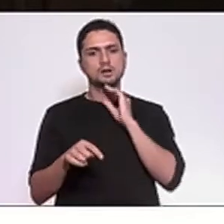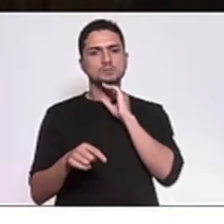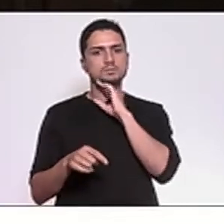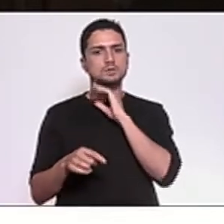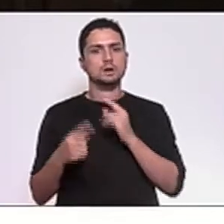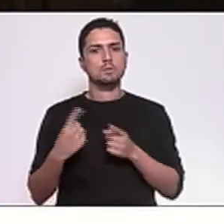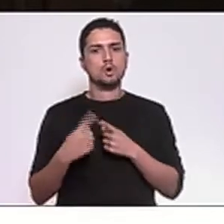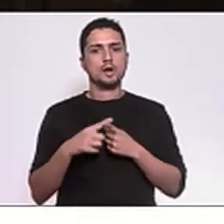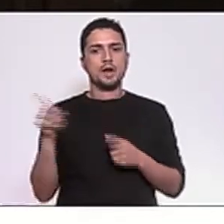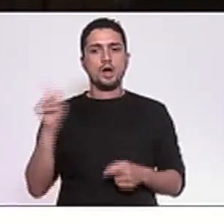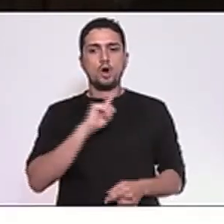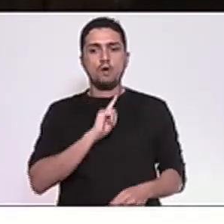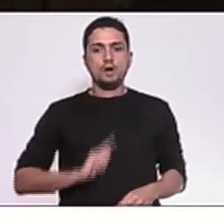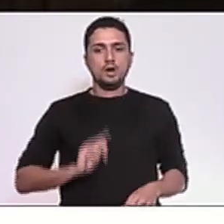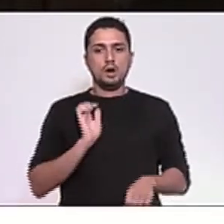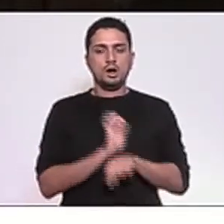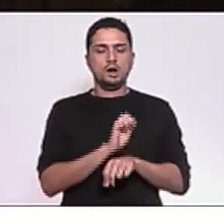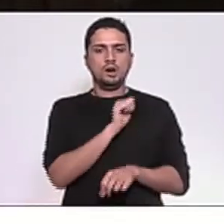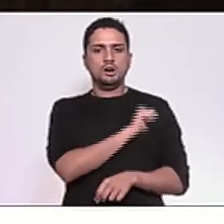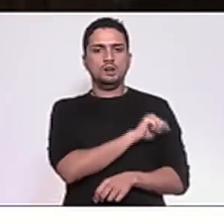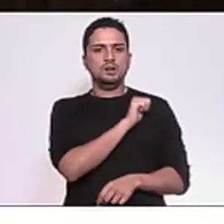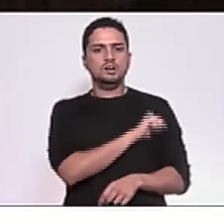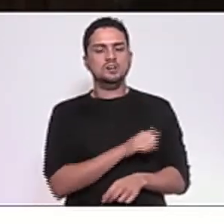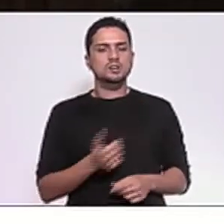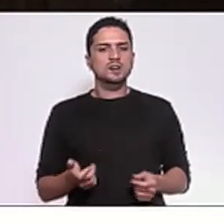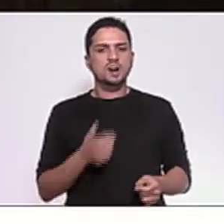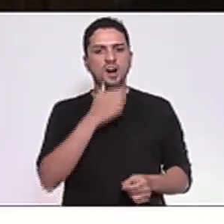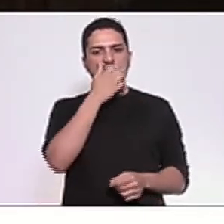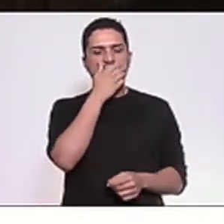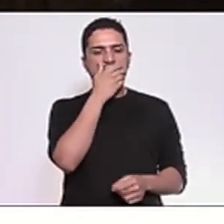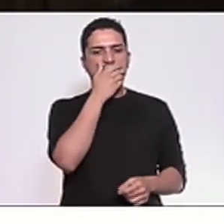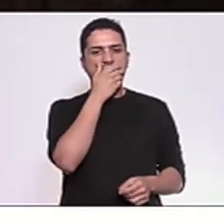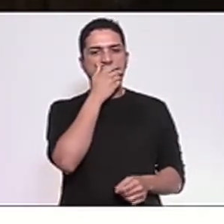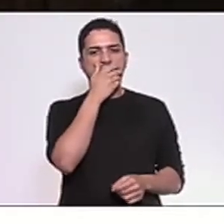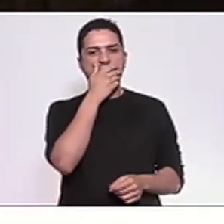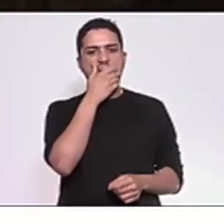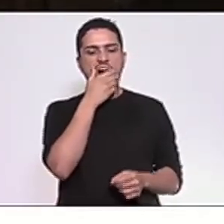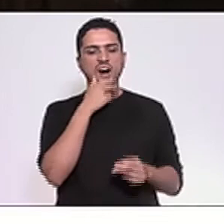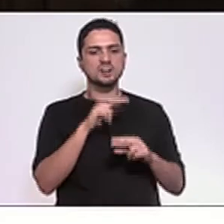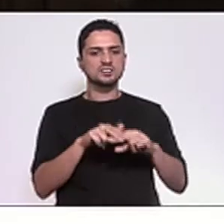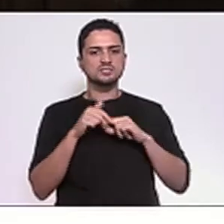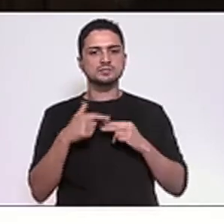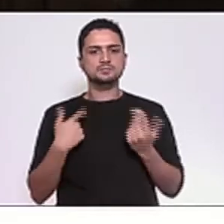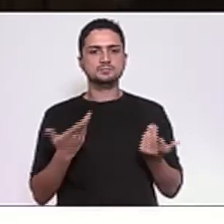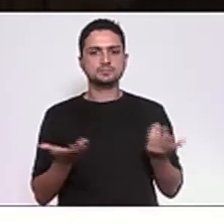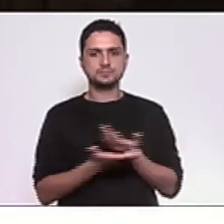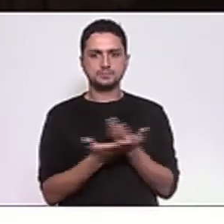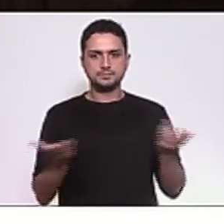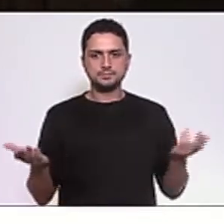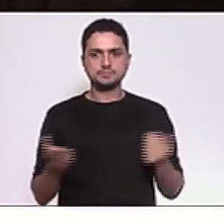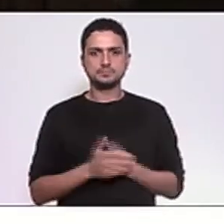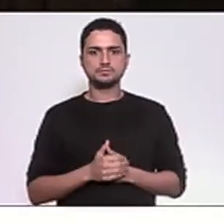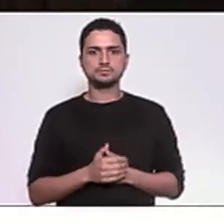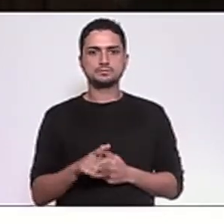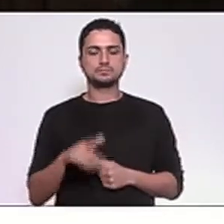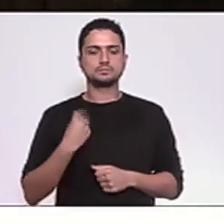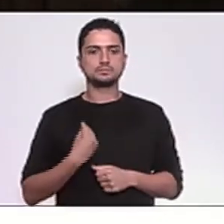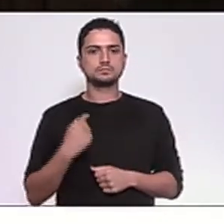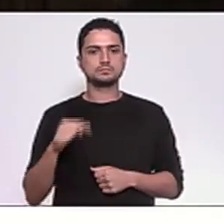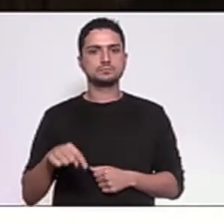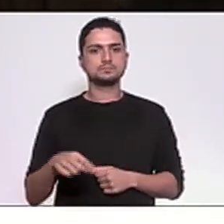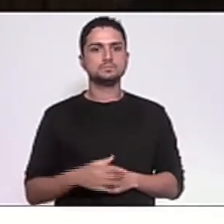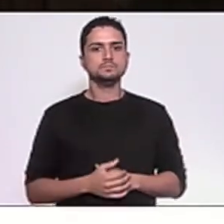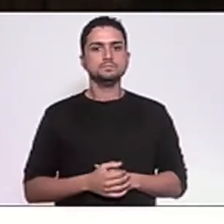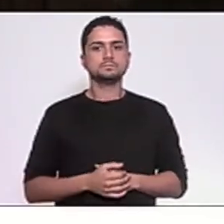é o governador do estado. E é por isso, companheiras e companheiros que aqui estão